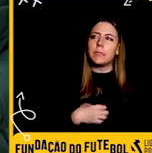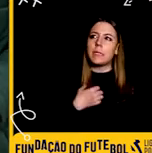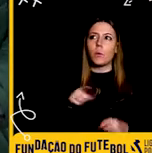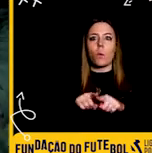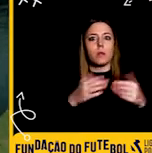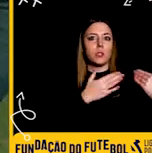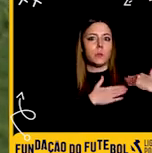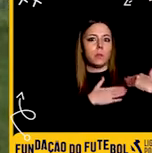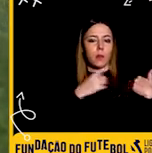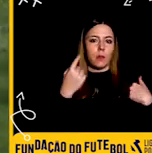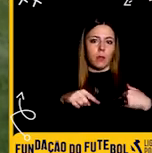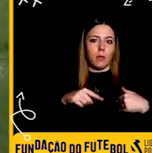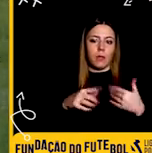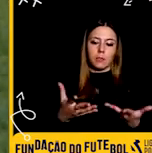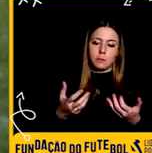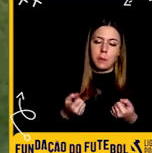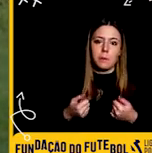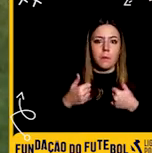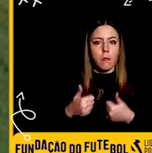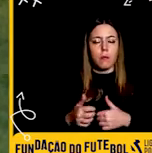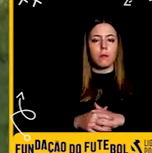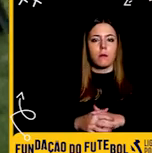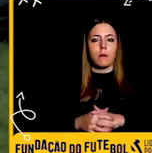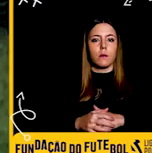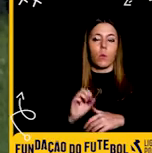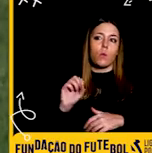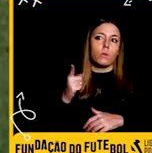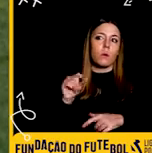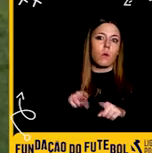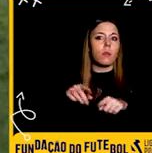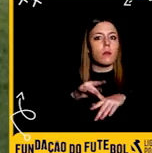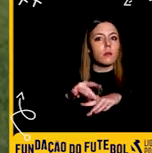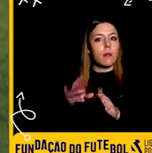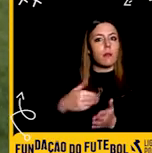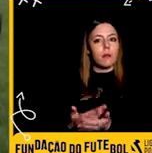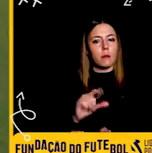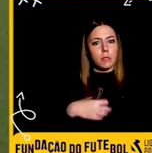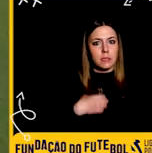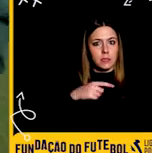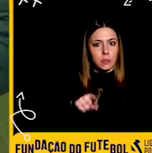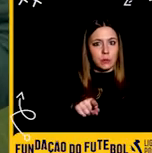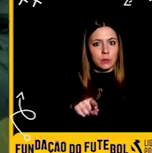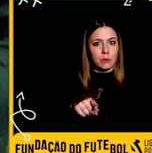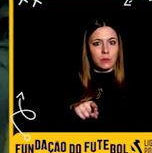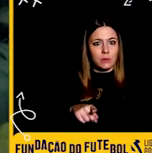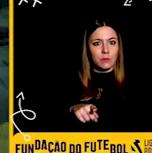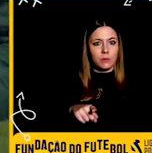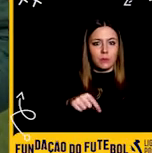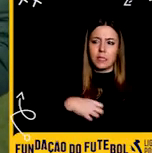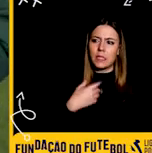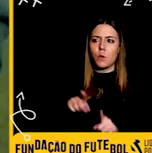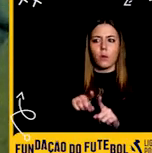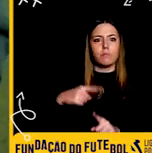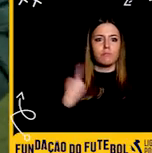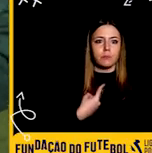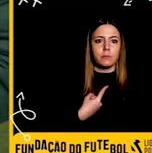um bocadinho essa responsabilidade de os acolher ou, no fundo, orientar, não é? Sentes também isso? Claro. Sentes,